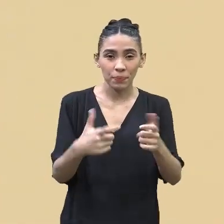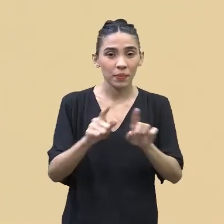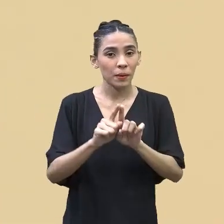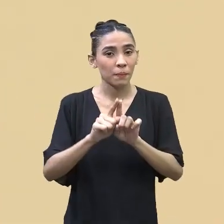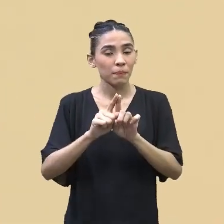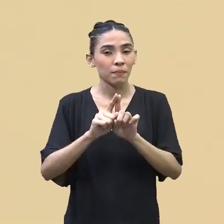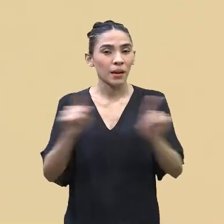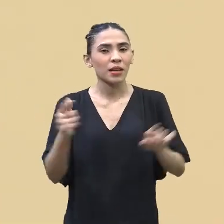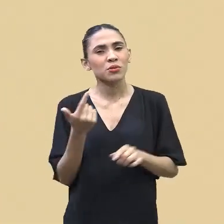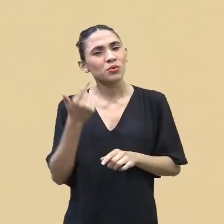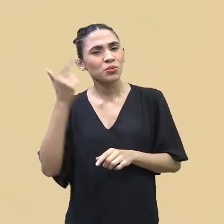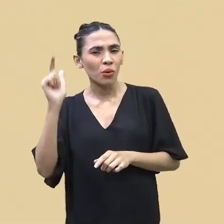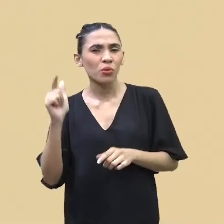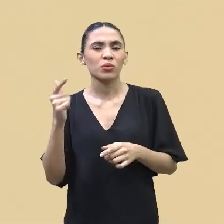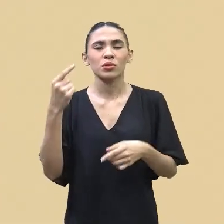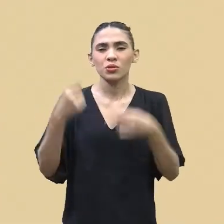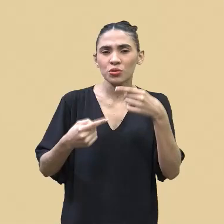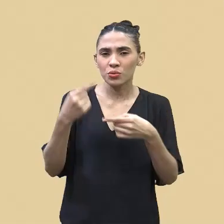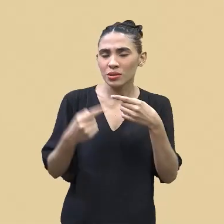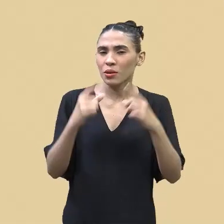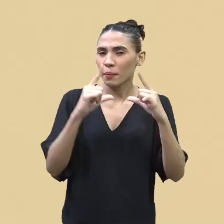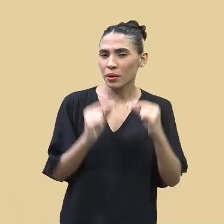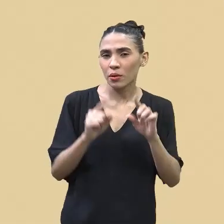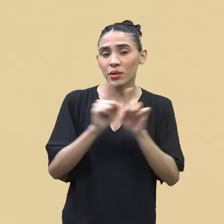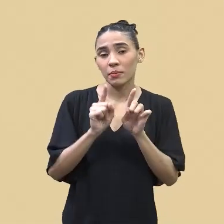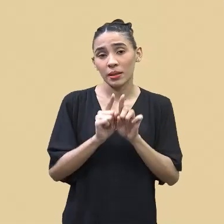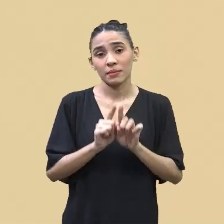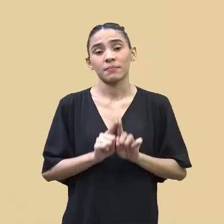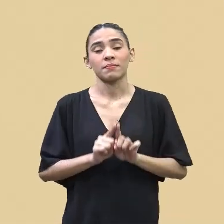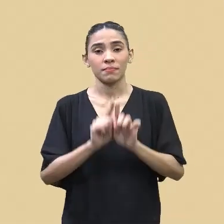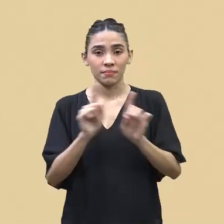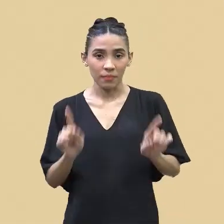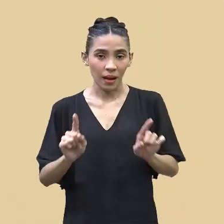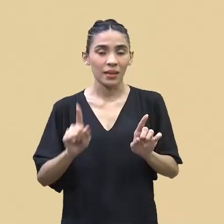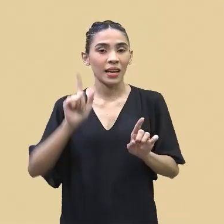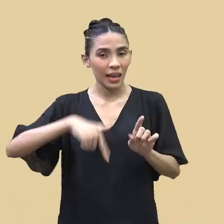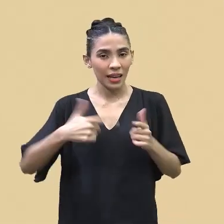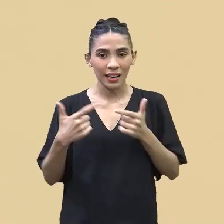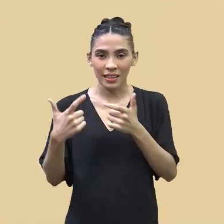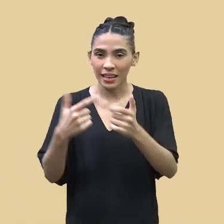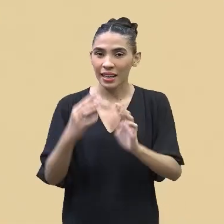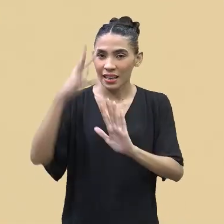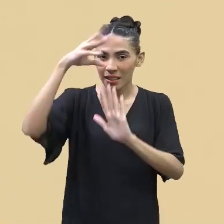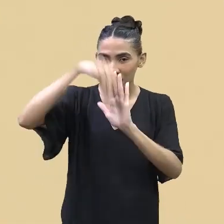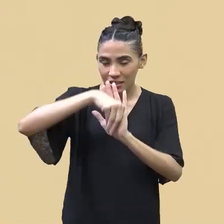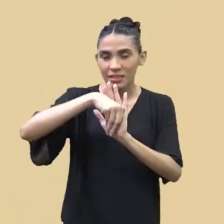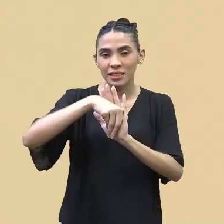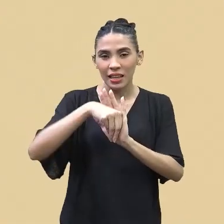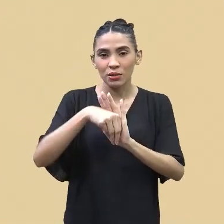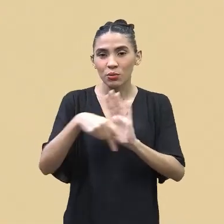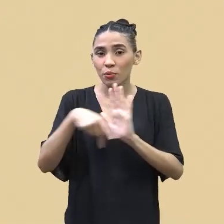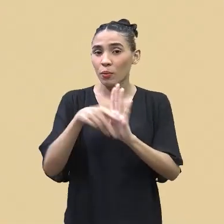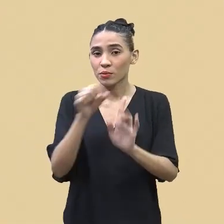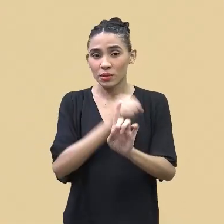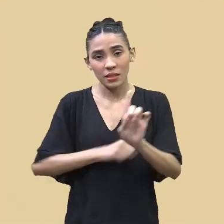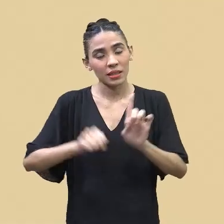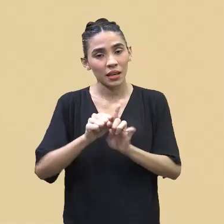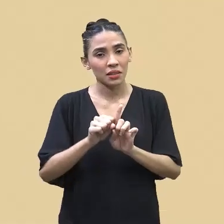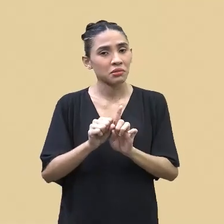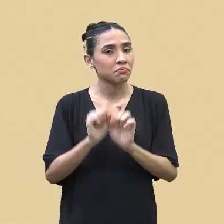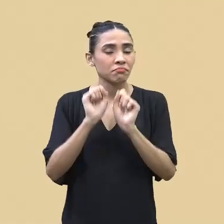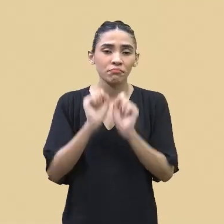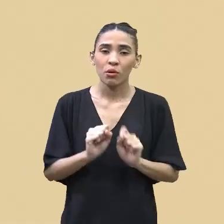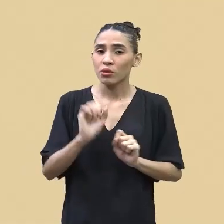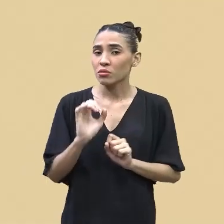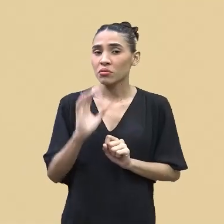outros conflitos que são menores, mas, de certa forma, são guerras internas em nós. Então, pode estar